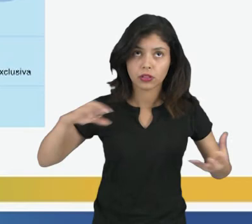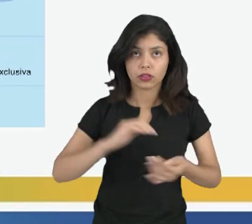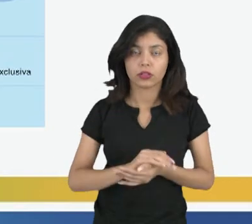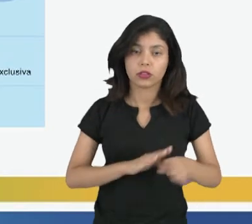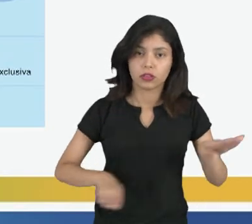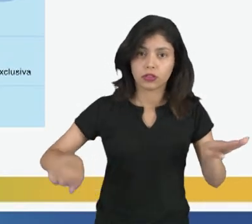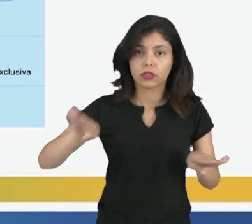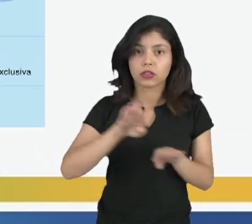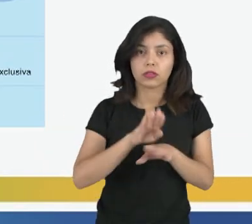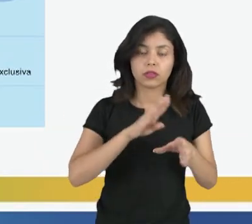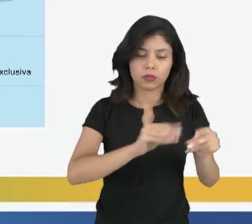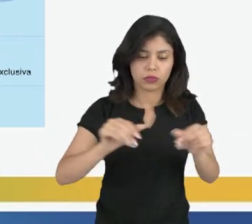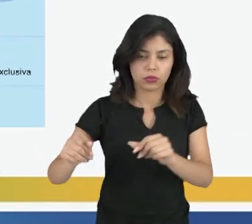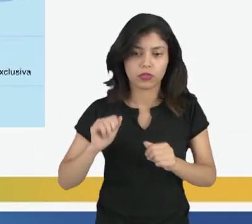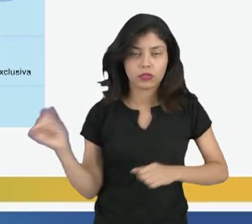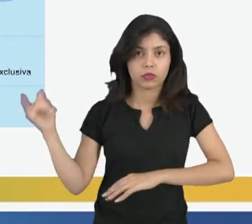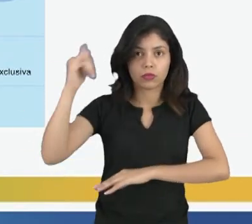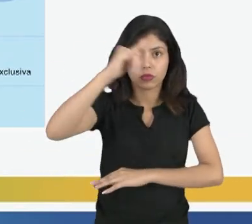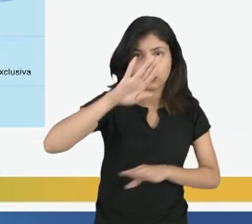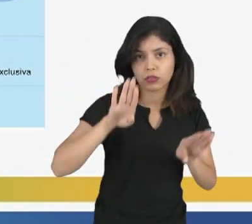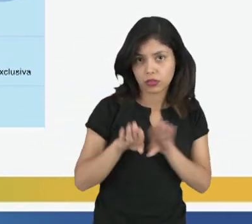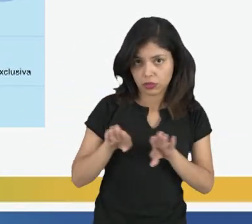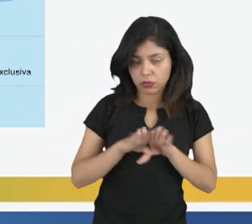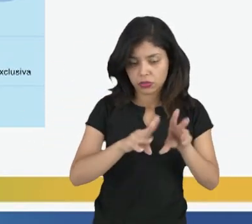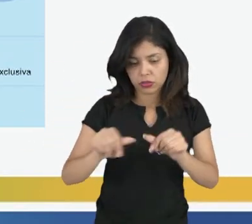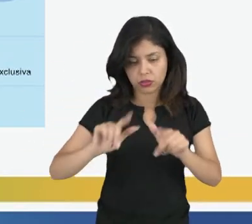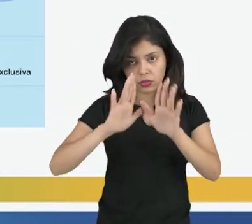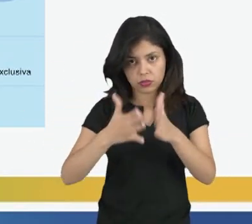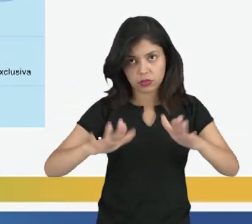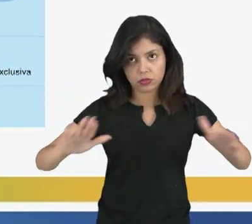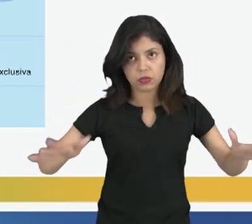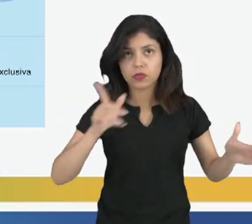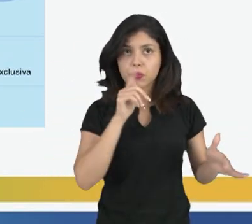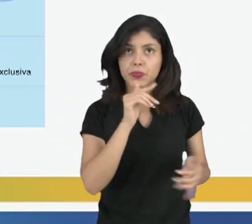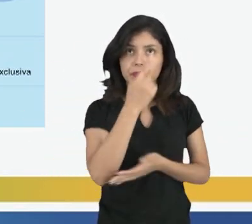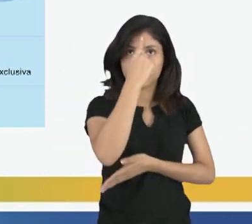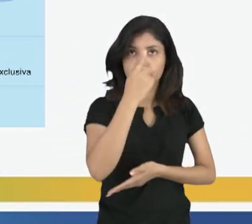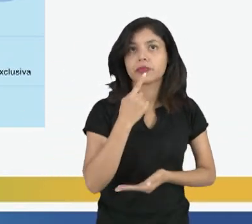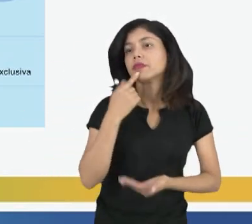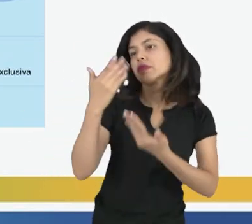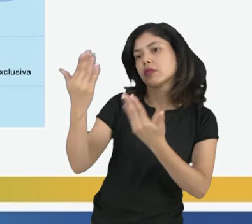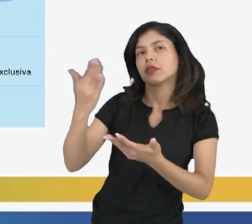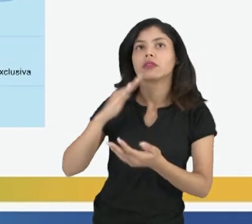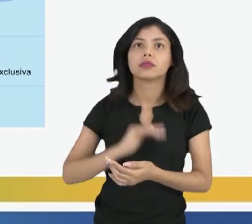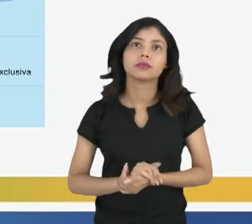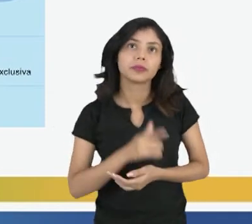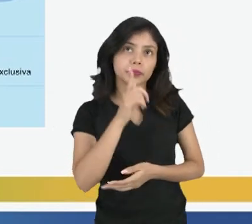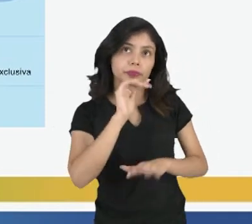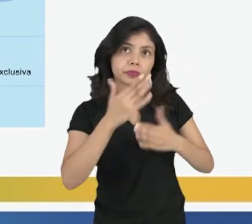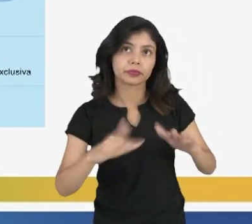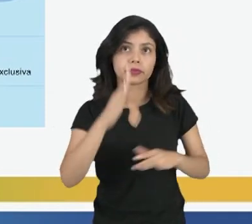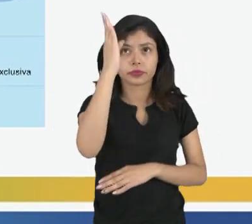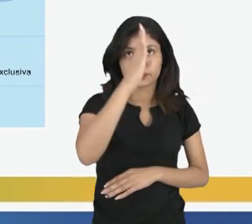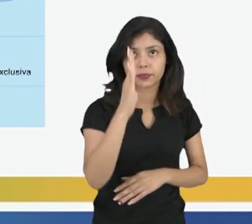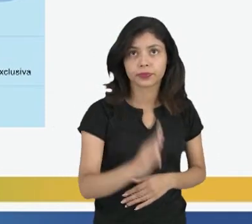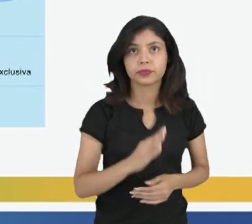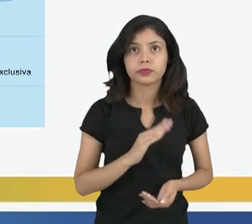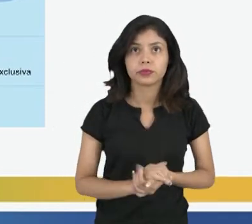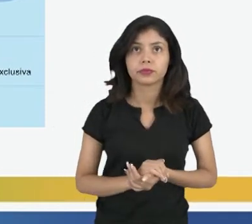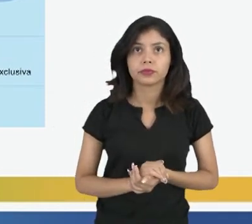pelo subsolo pelo espaço aéreo e pelo território marítimo aí nós temos uma figura 1 mostrando na fronteira marítima do Brasil